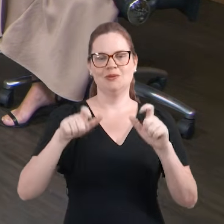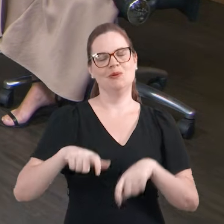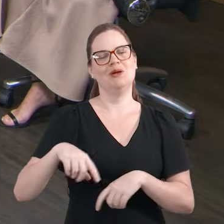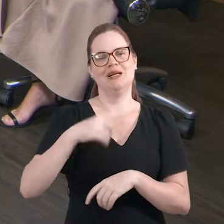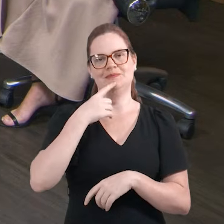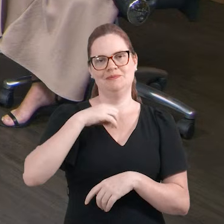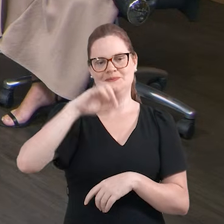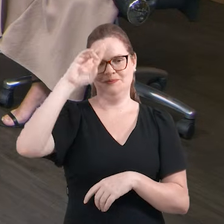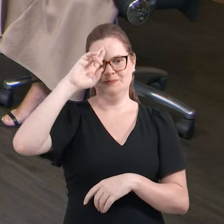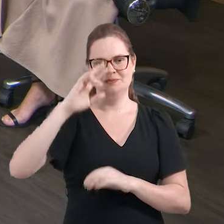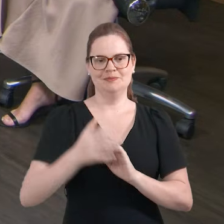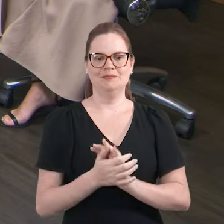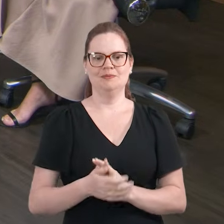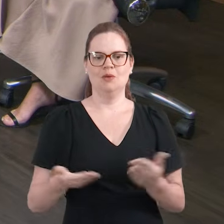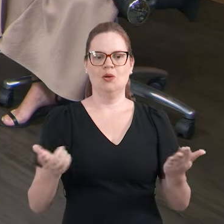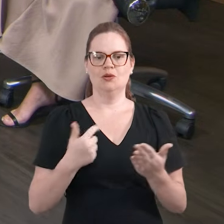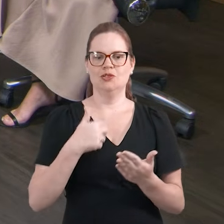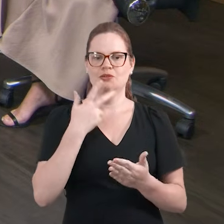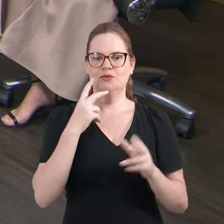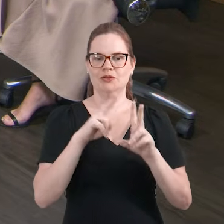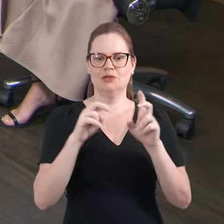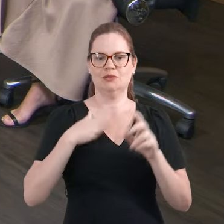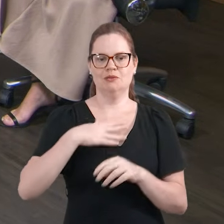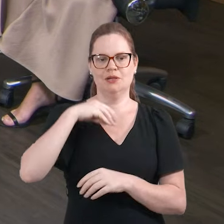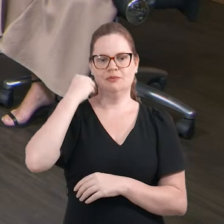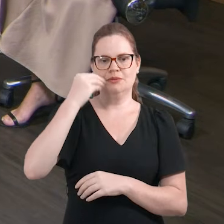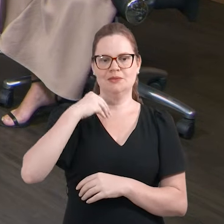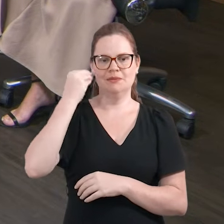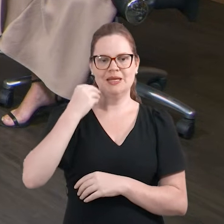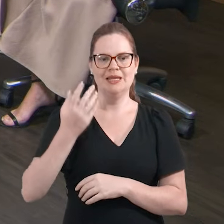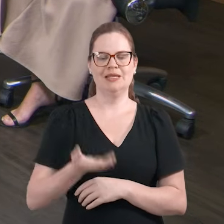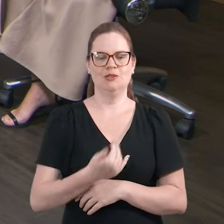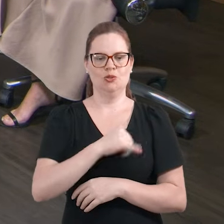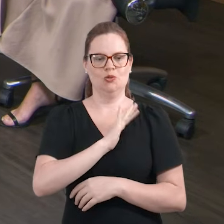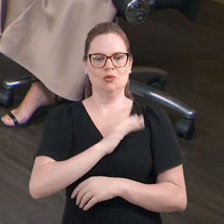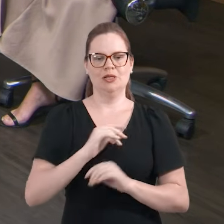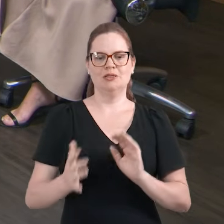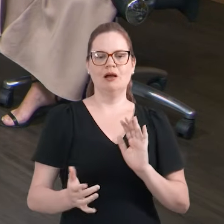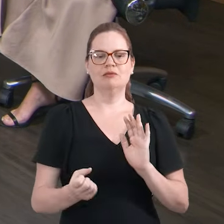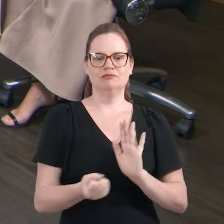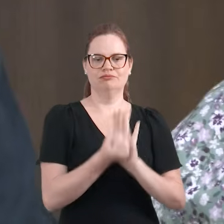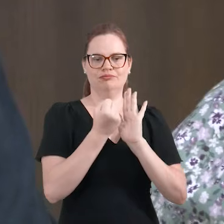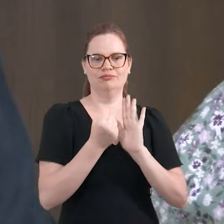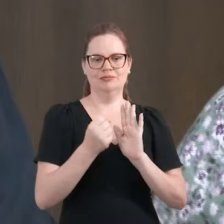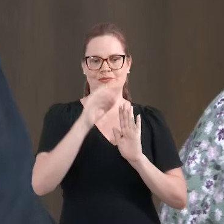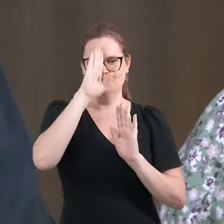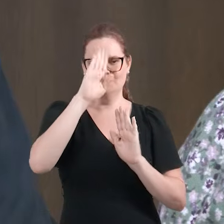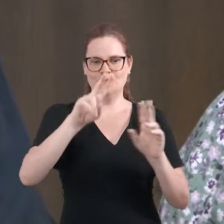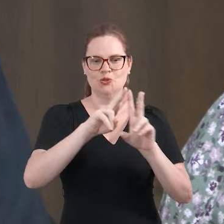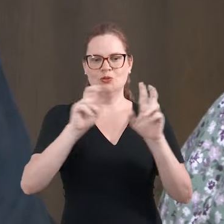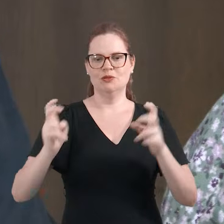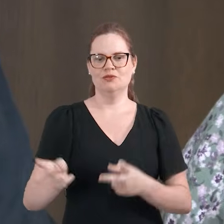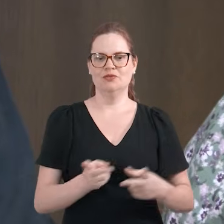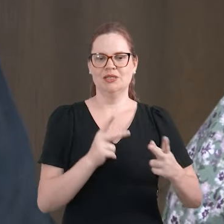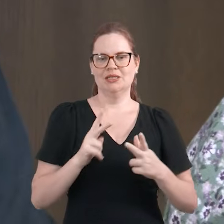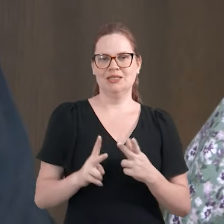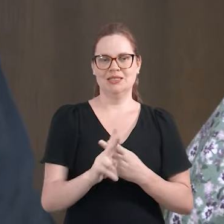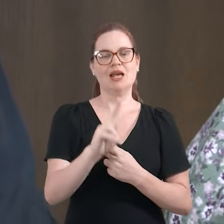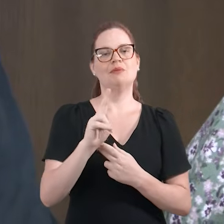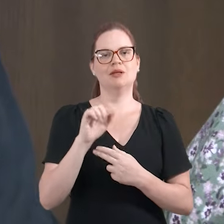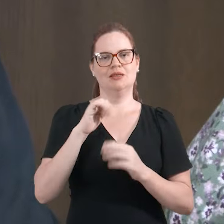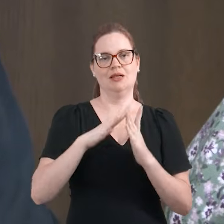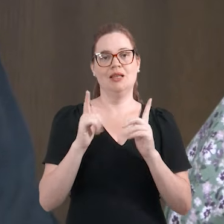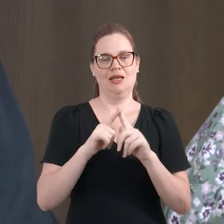Cabrera, República Dominicana. Hoy voy a hablarles de una experiencia que me tocó mucho el corazón con una de las visitas que nosotros hacemos siempre allá en la